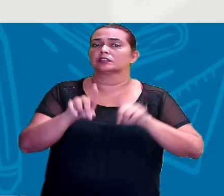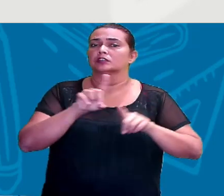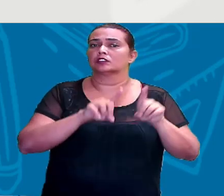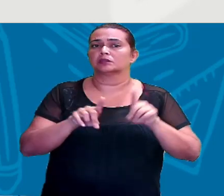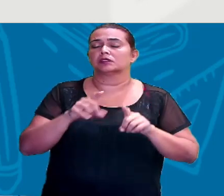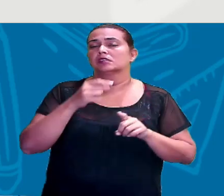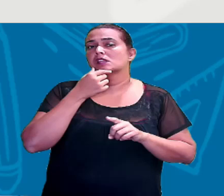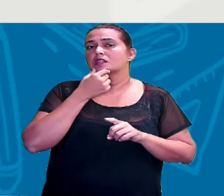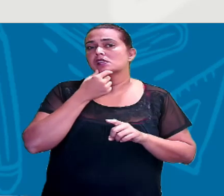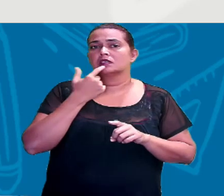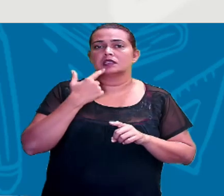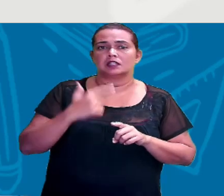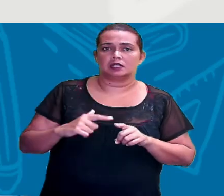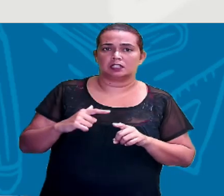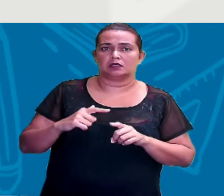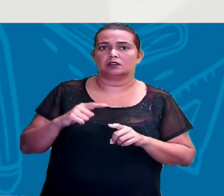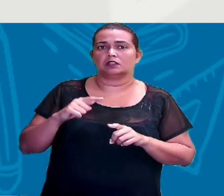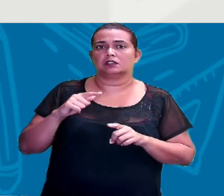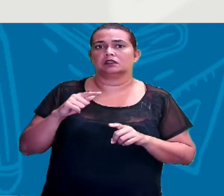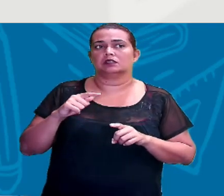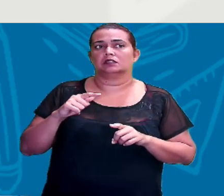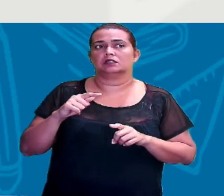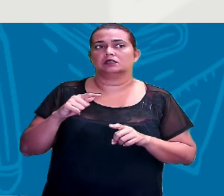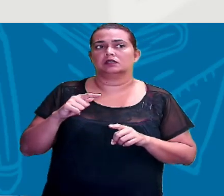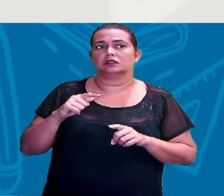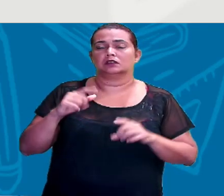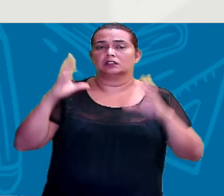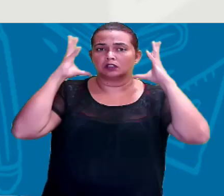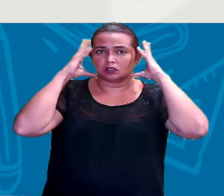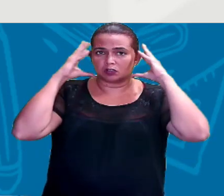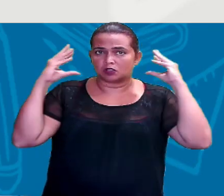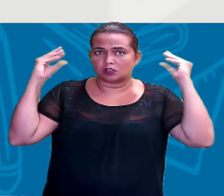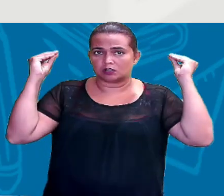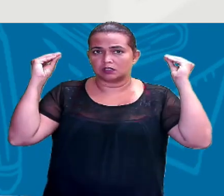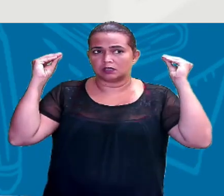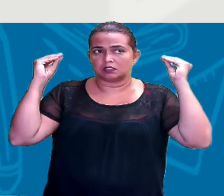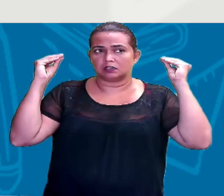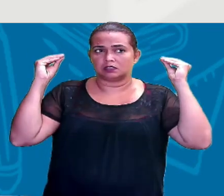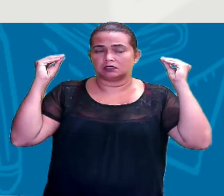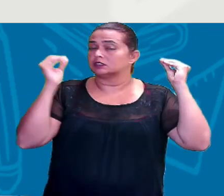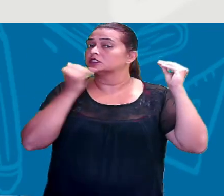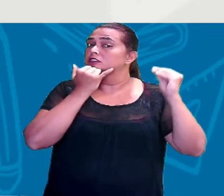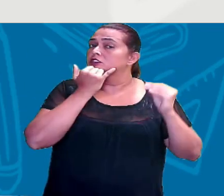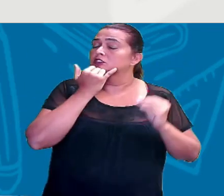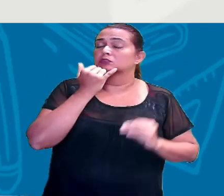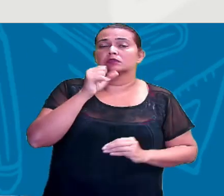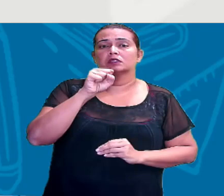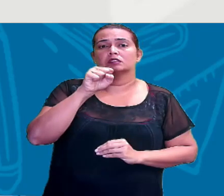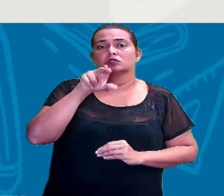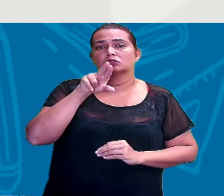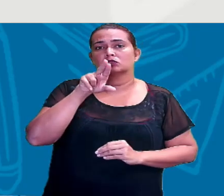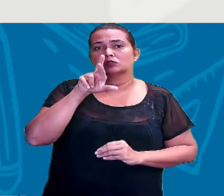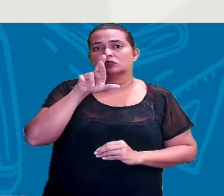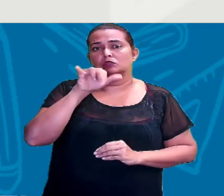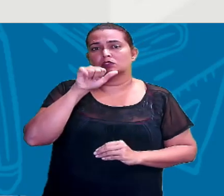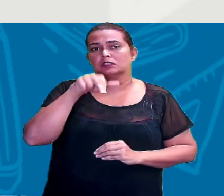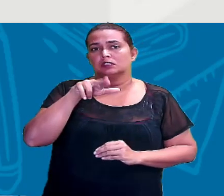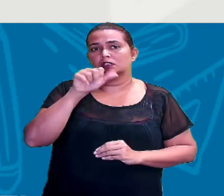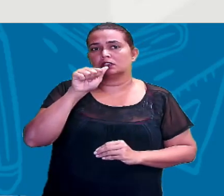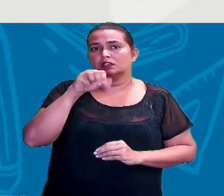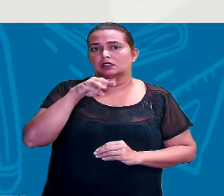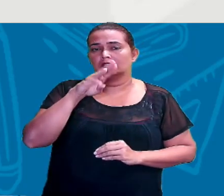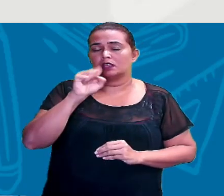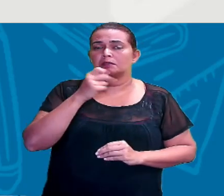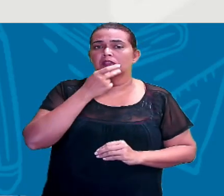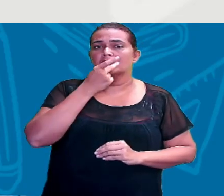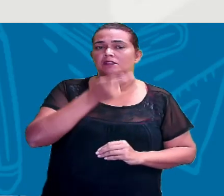de língua inglesa, né? O Holanda fala, o Suriname fala o holandês. Porém, como